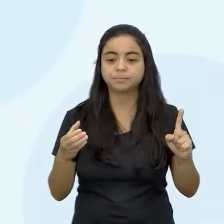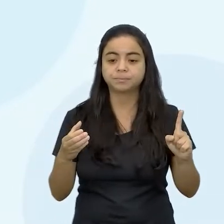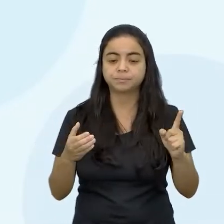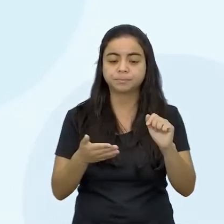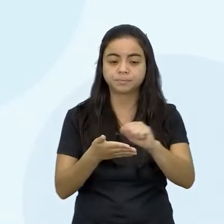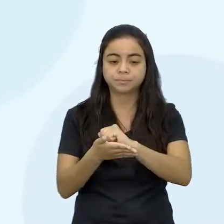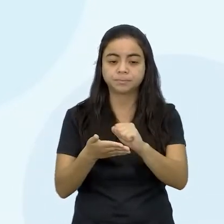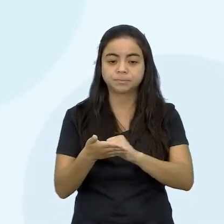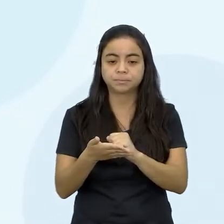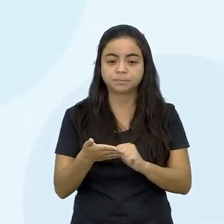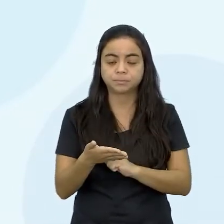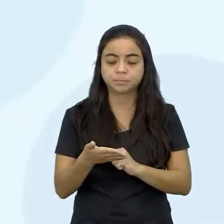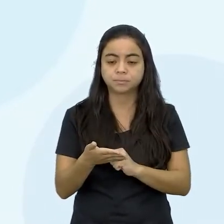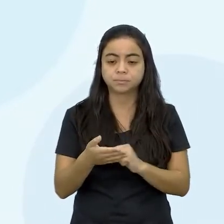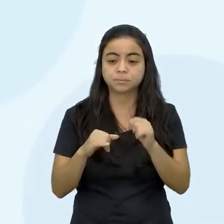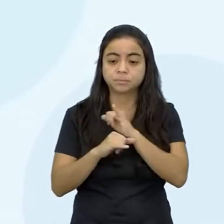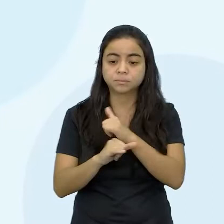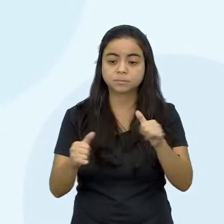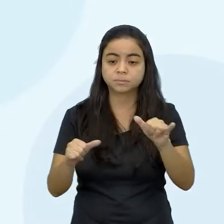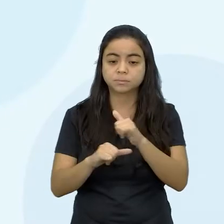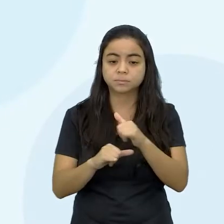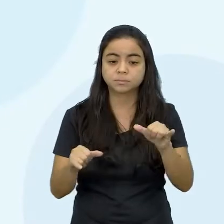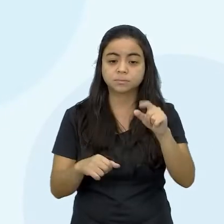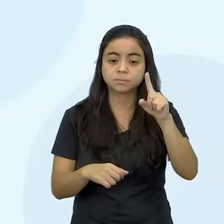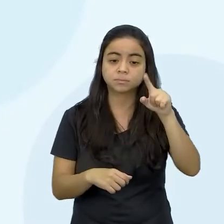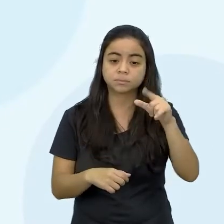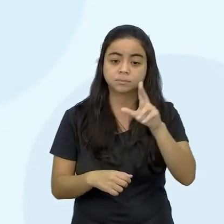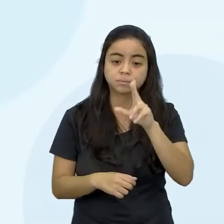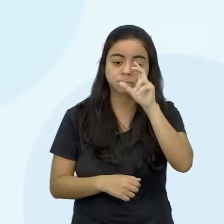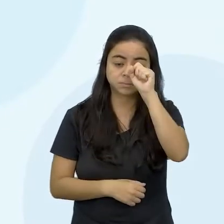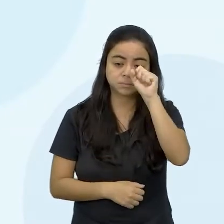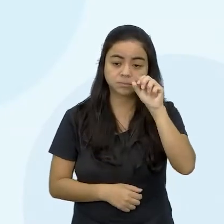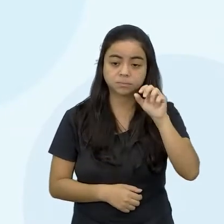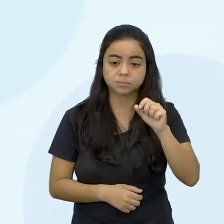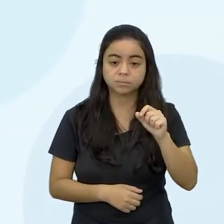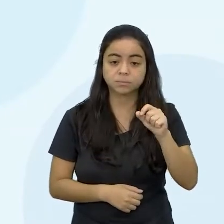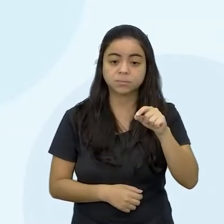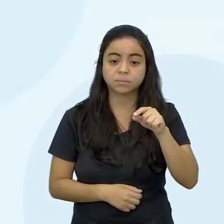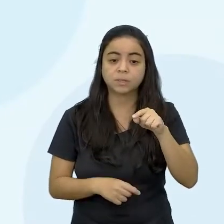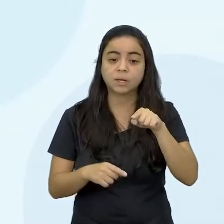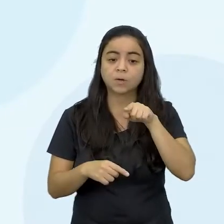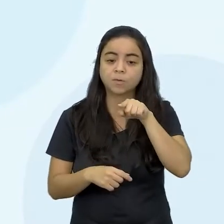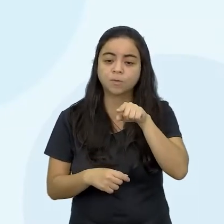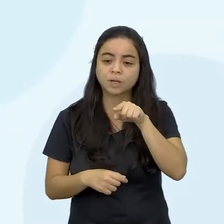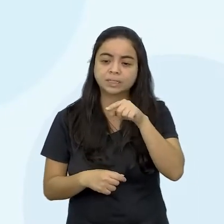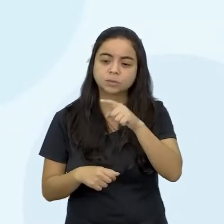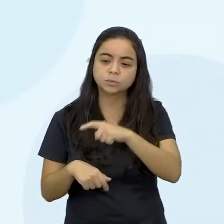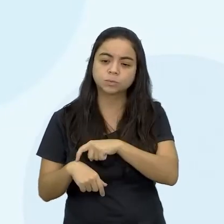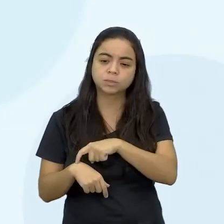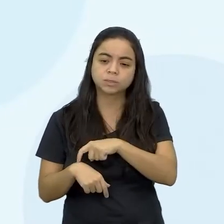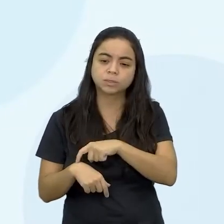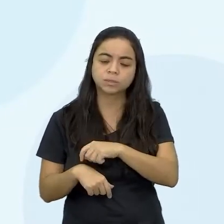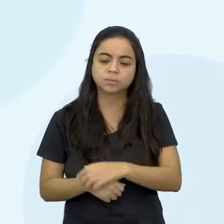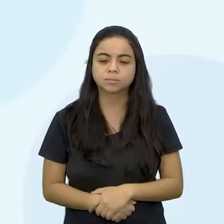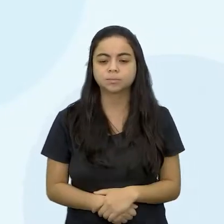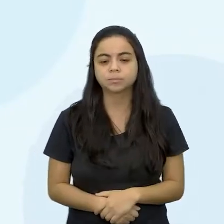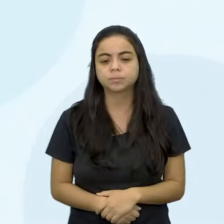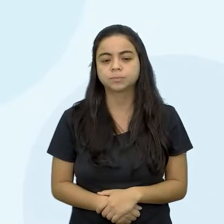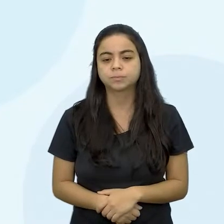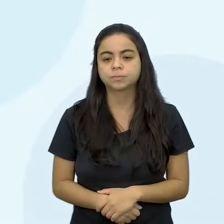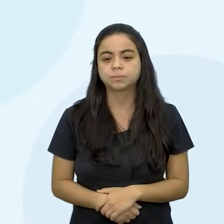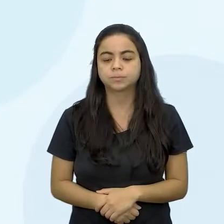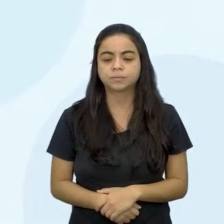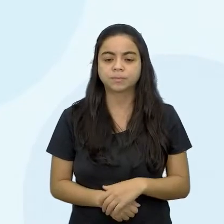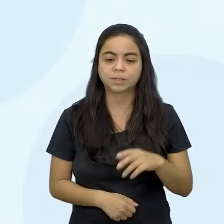que energia é a potência vezes o tempo a unidade sempre